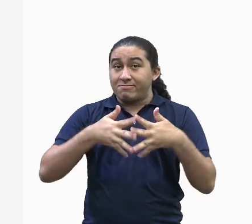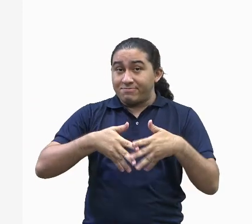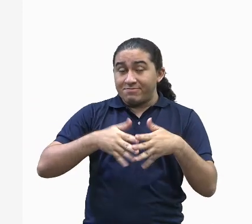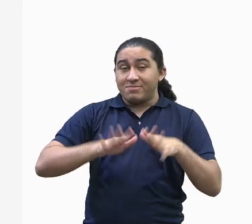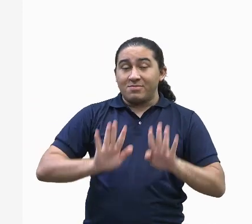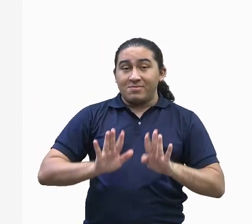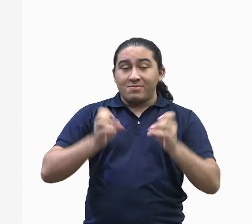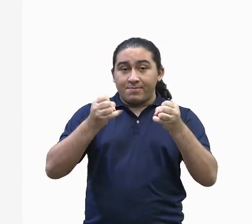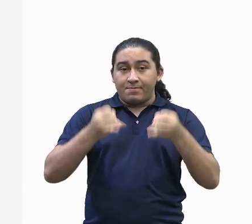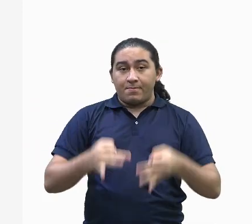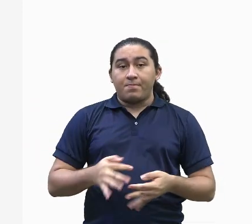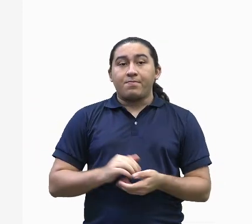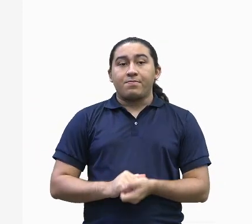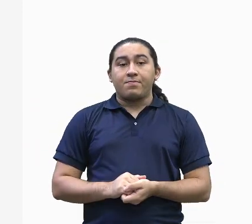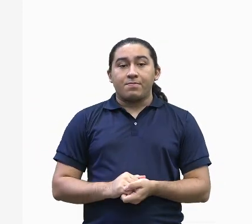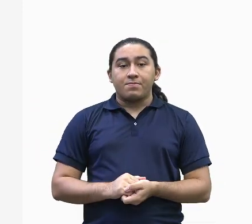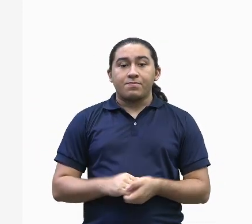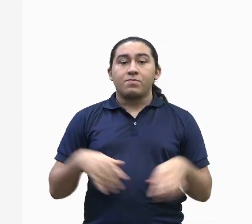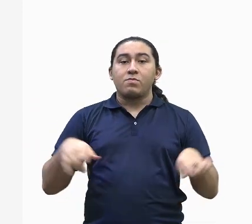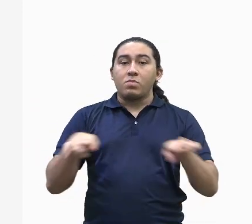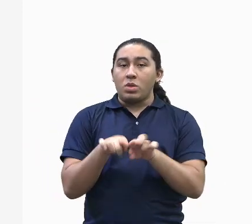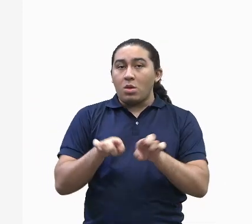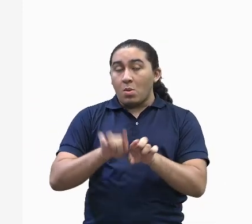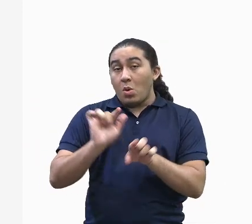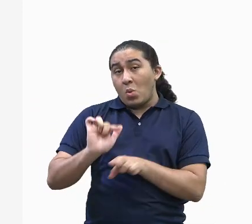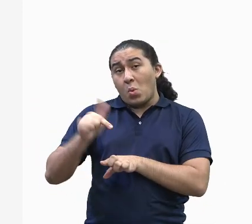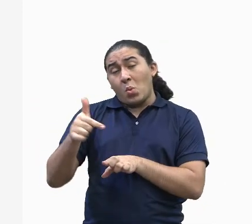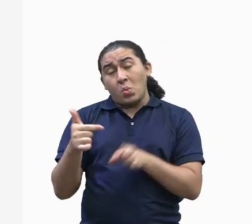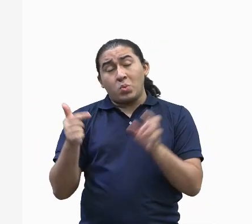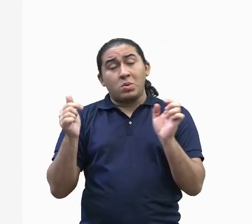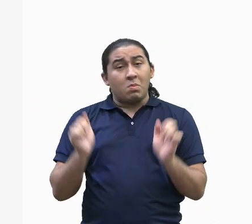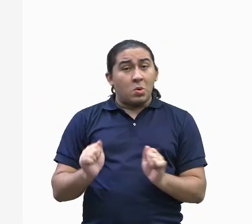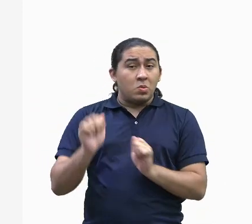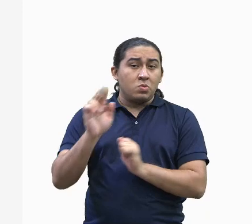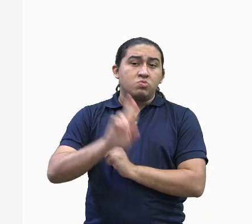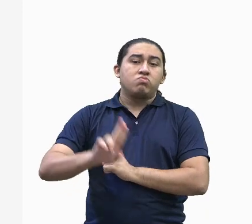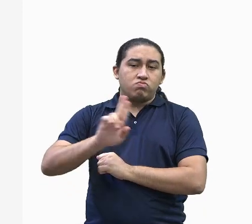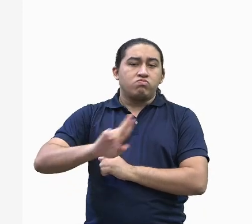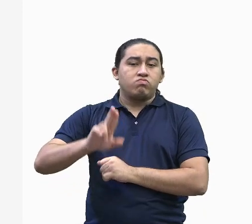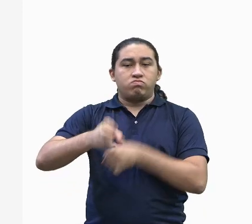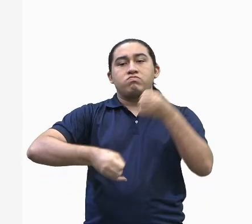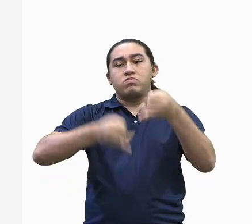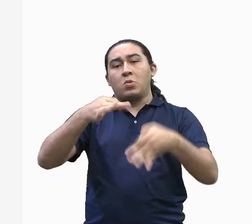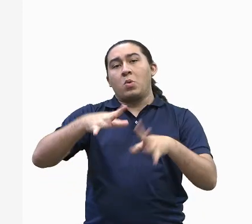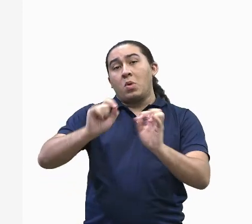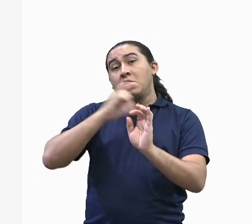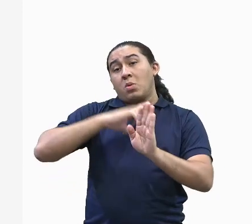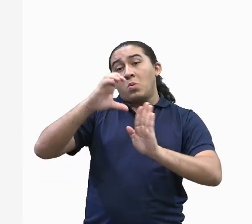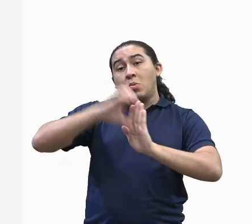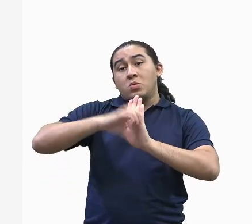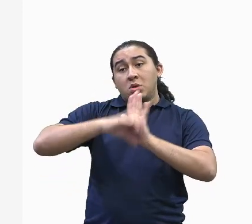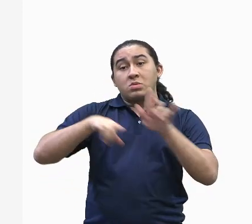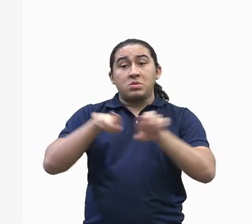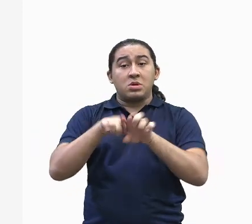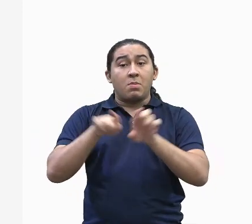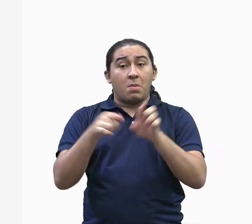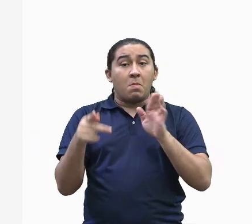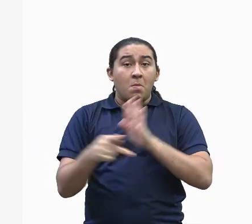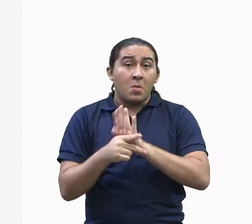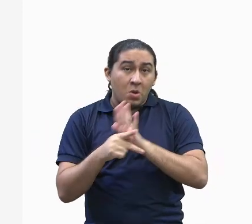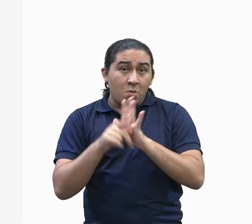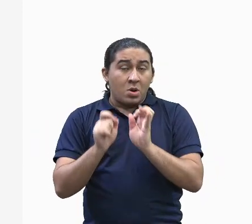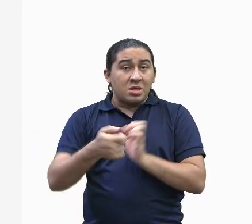tá, turma? Mas com outras palavras, né? Explicando os conceitos trabalhados